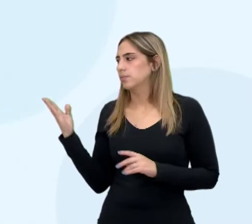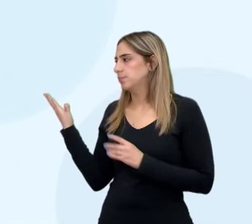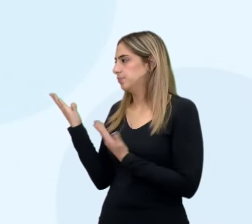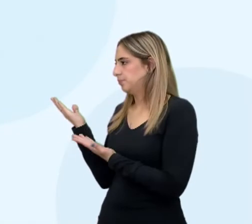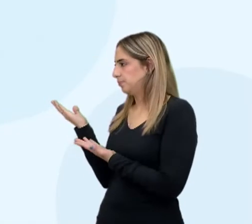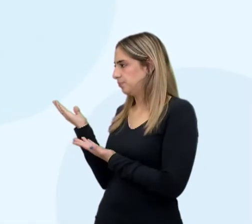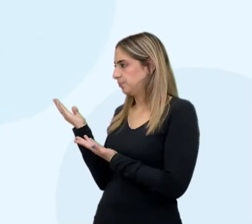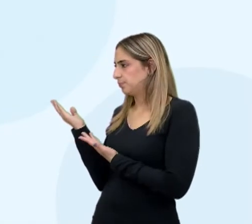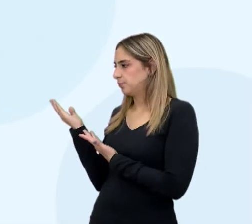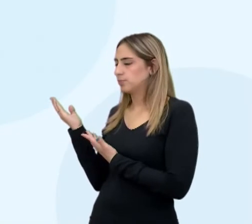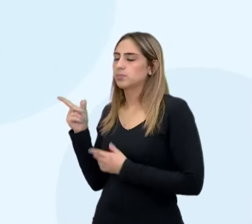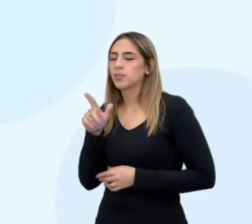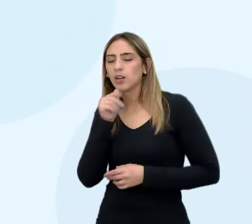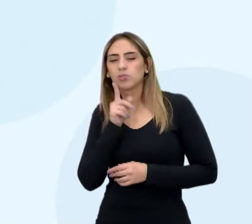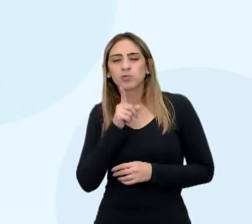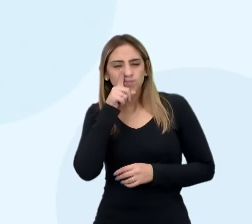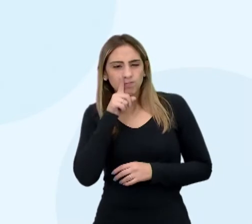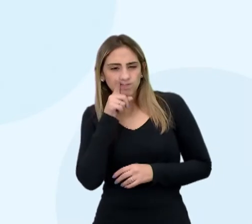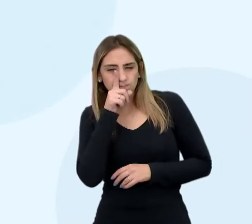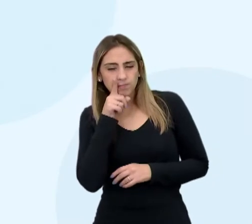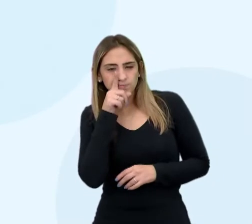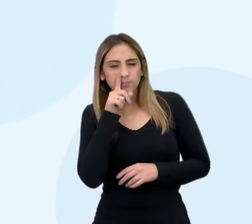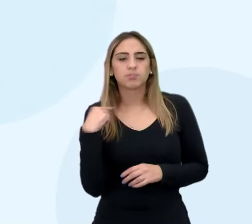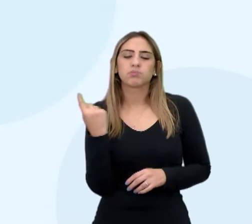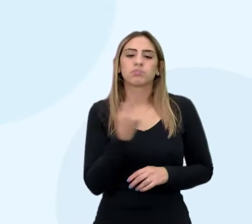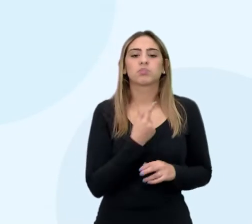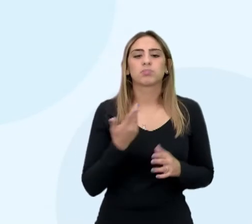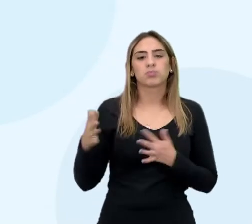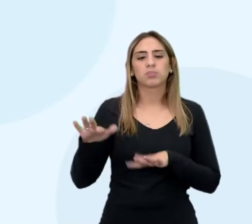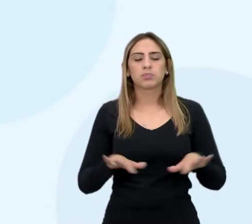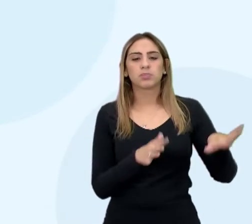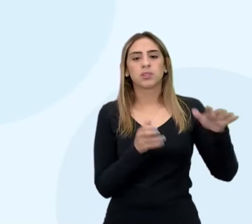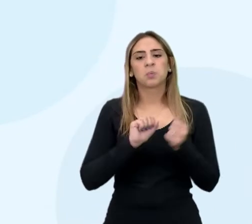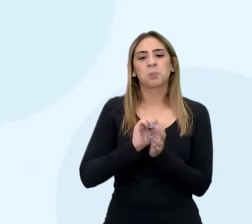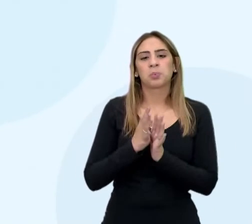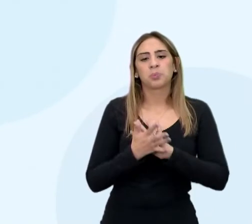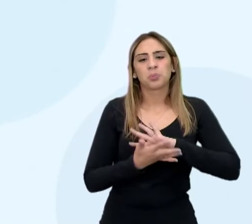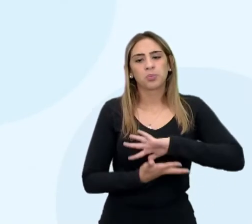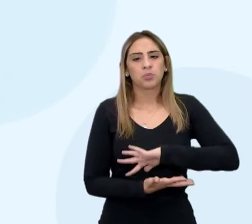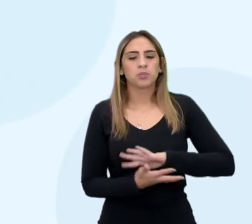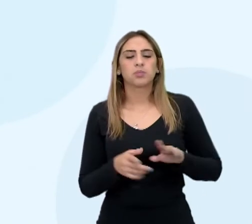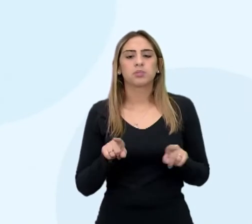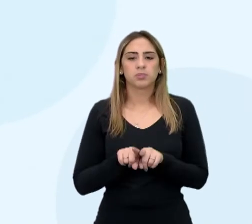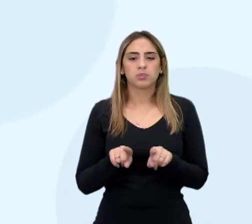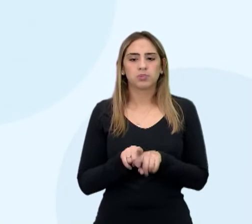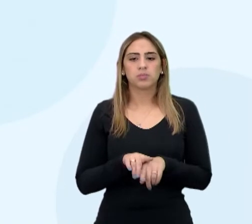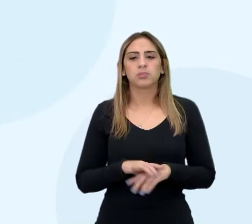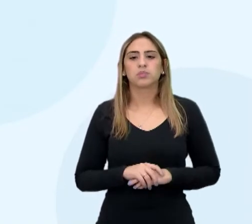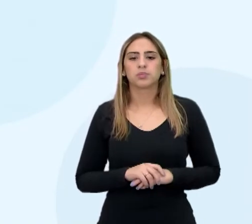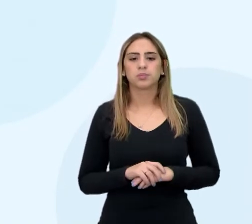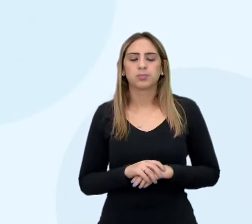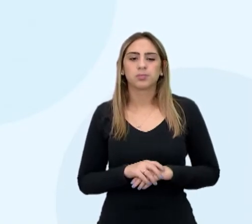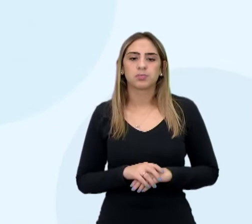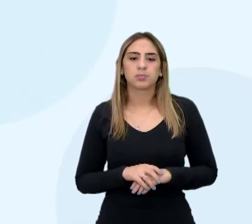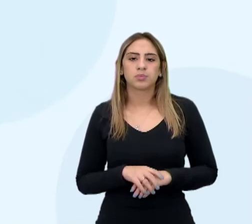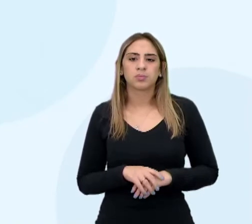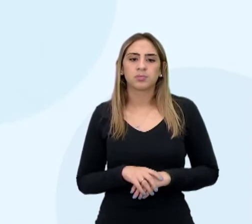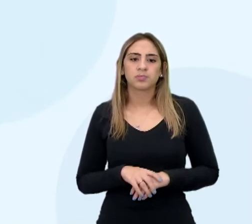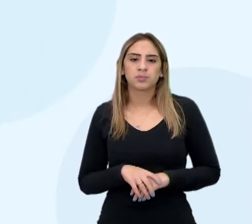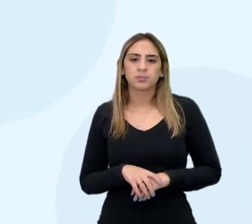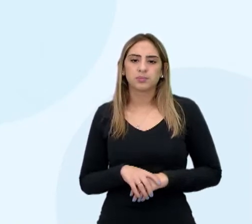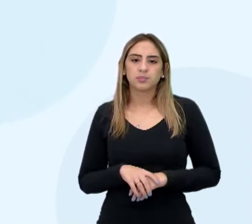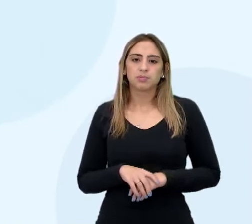lá, as águas violentas aí, né, mostrando o tsunami e a devastação aí, né, ocasionando aí, né,